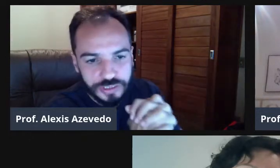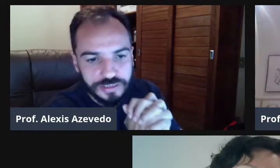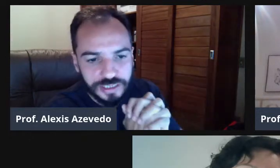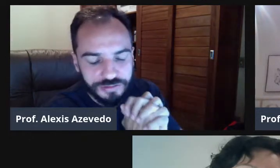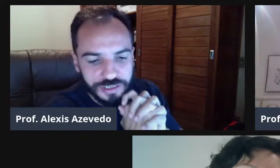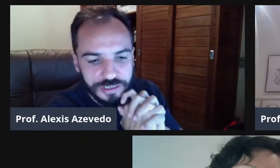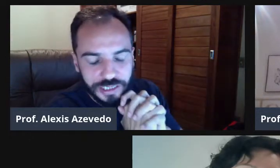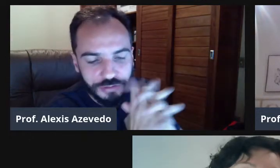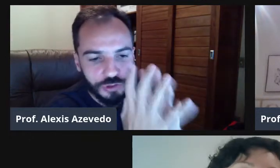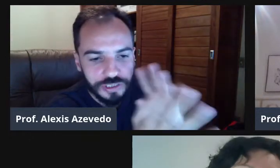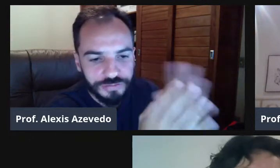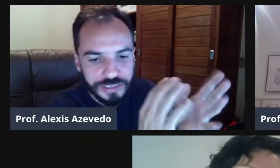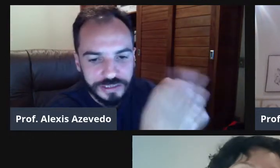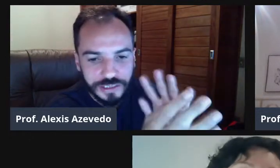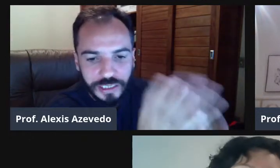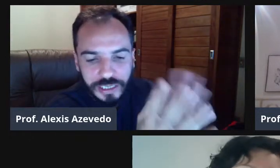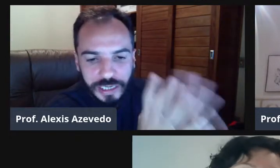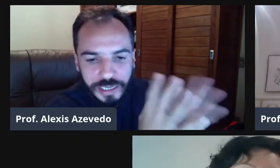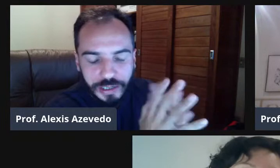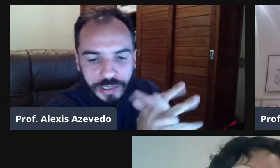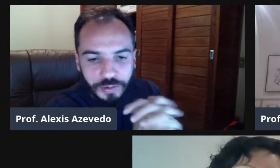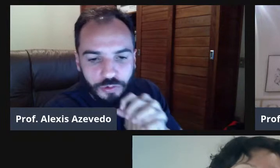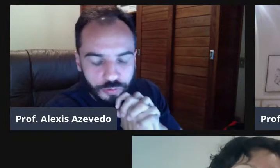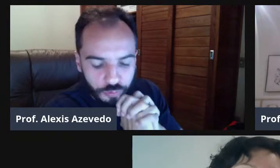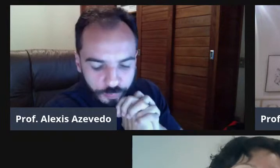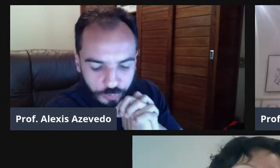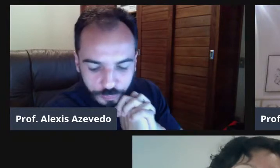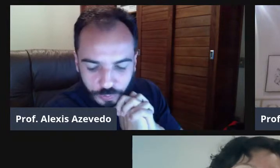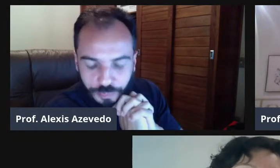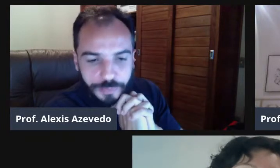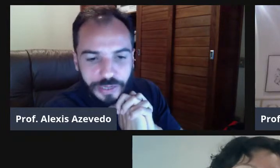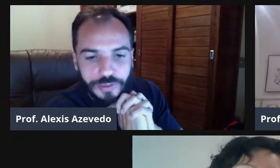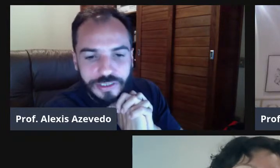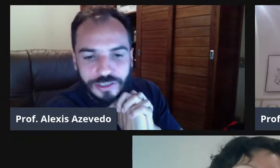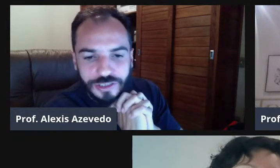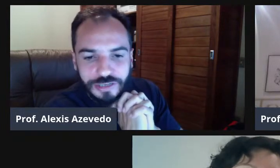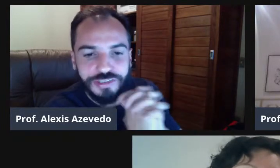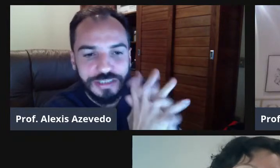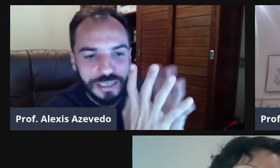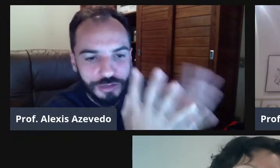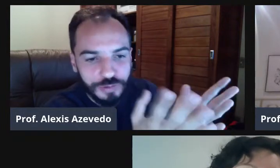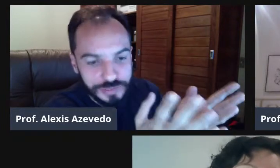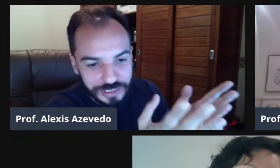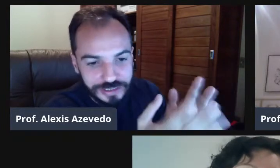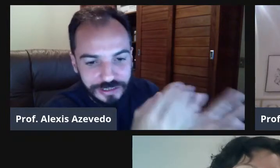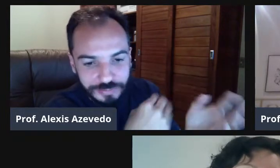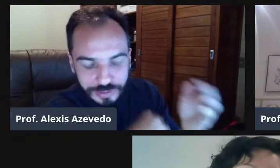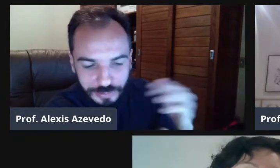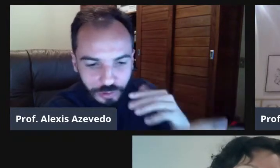precisarem, vocês podem intervir, né? Eu vou aqui fazer o